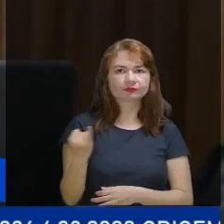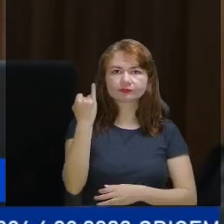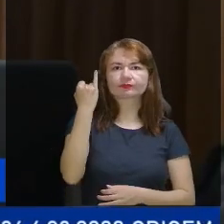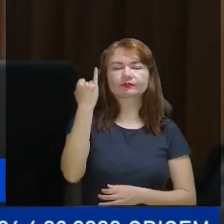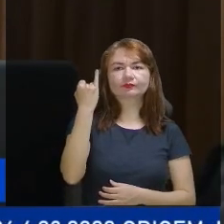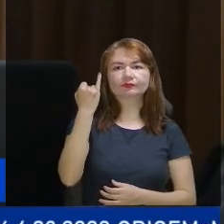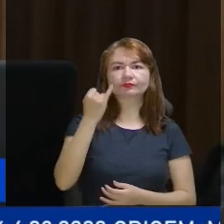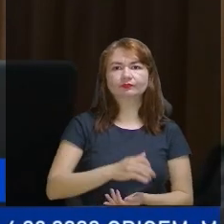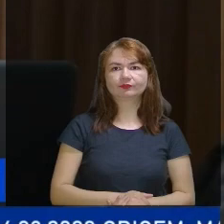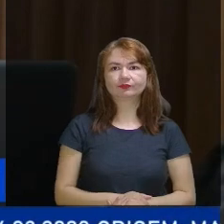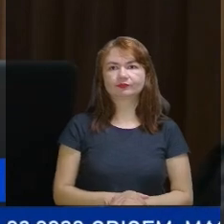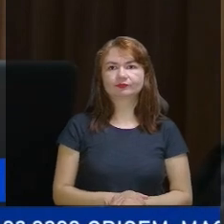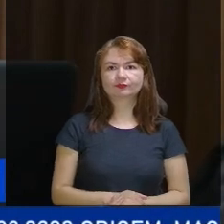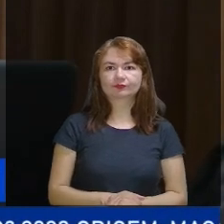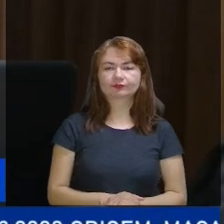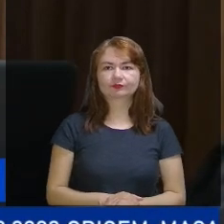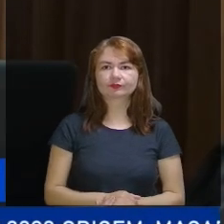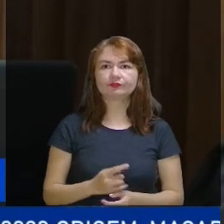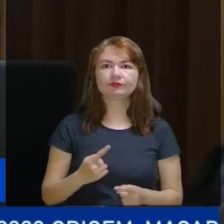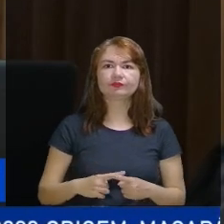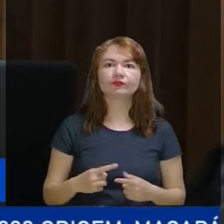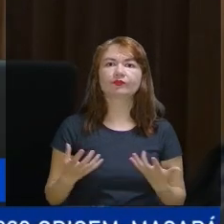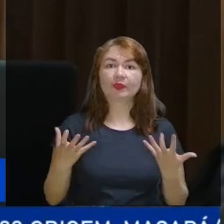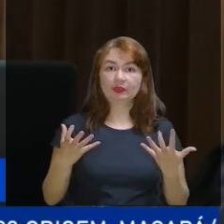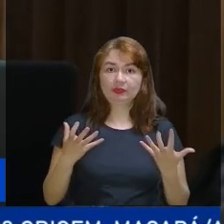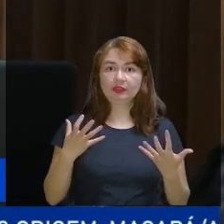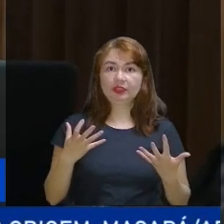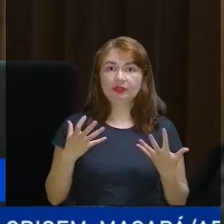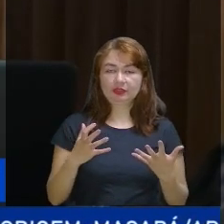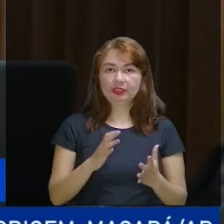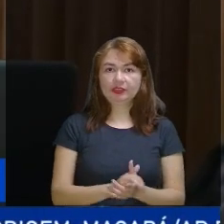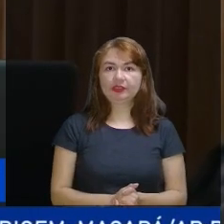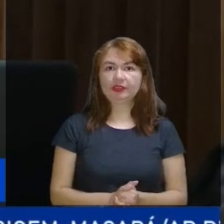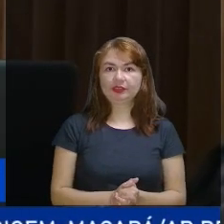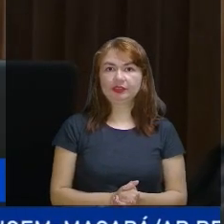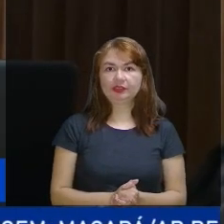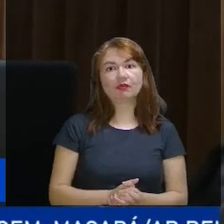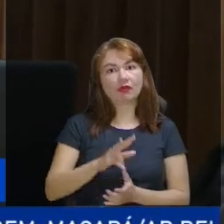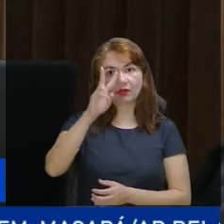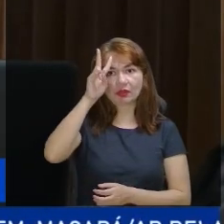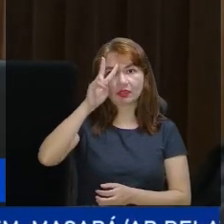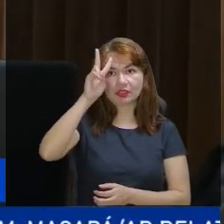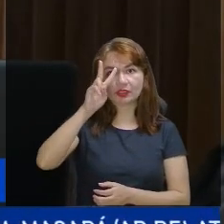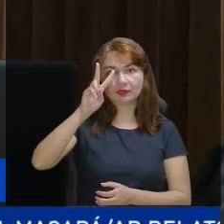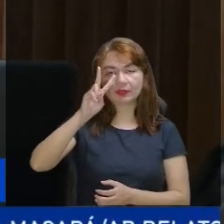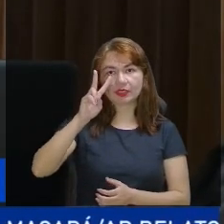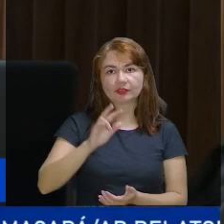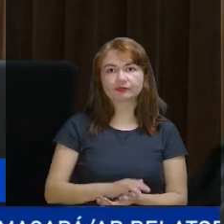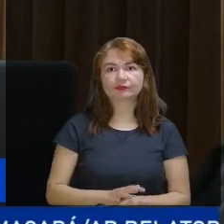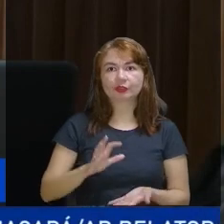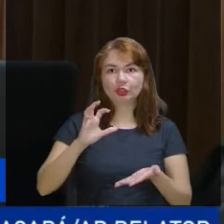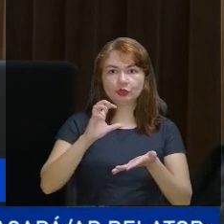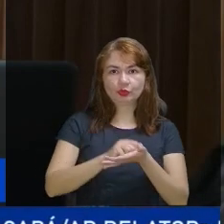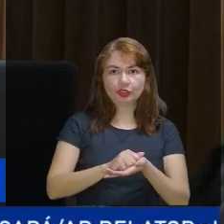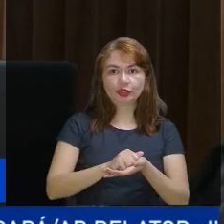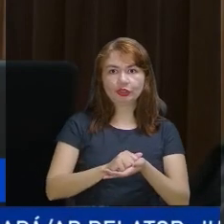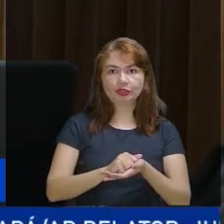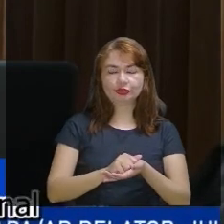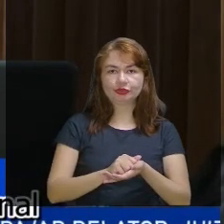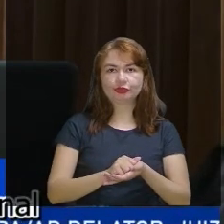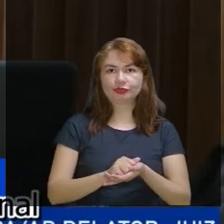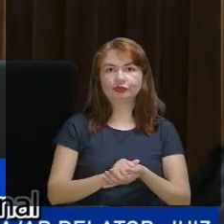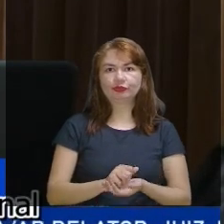direito, Paulo Madeira. Eu quero, inclusive, senhor presidente, fazer um lembrete, um registro para nós, mas